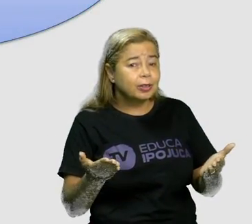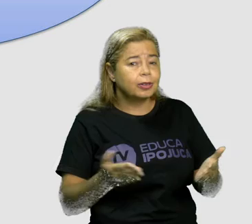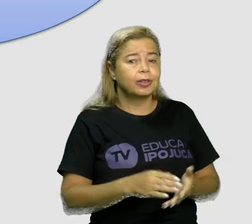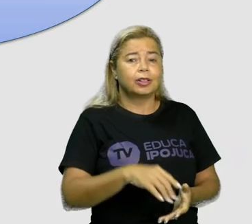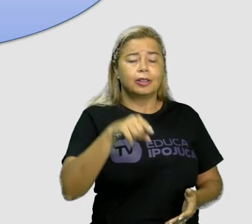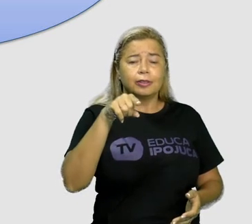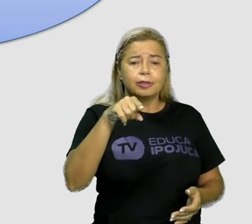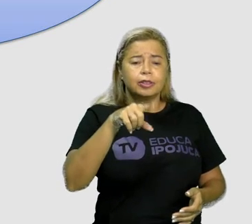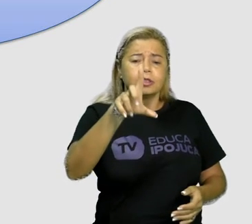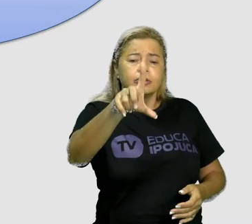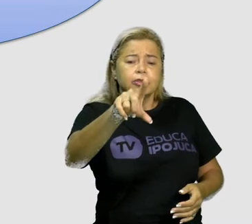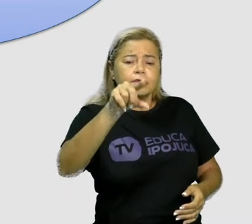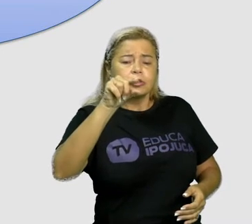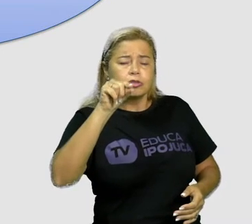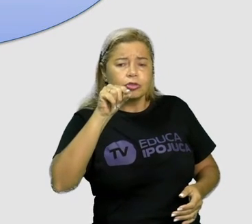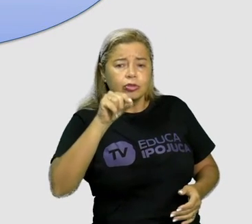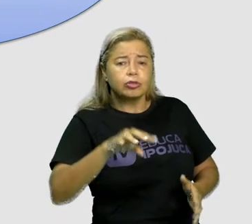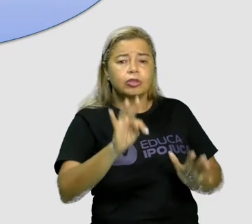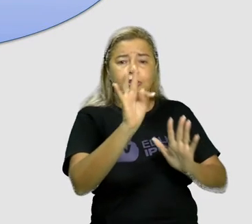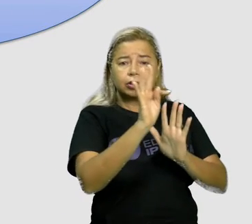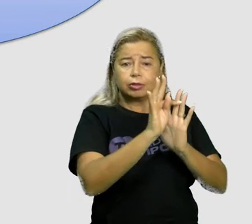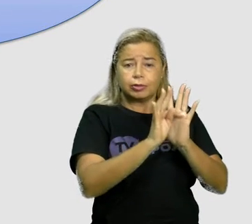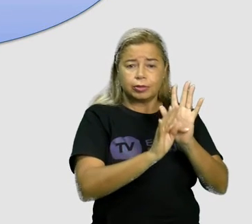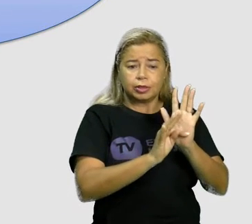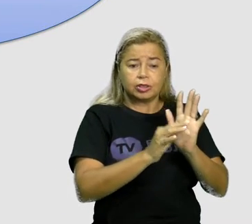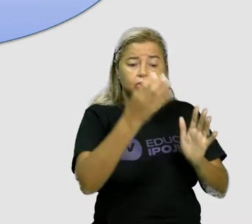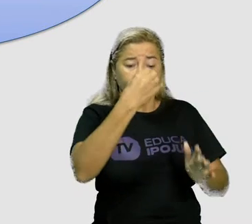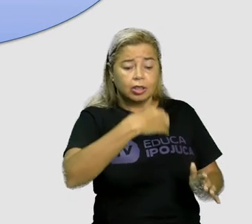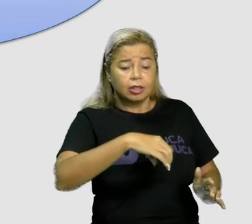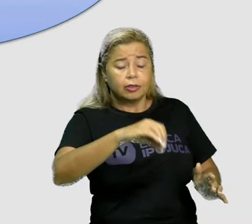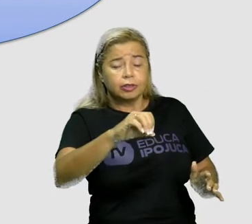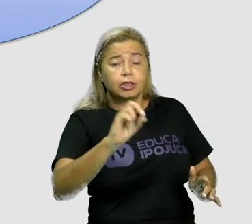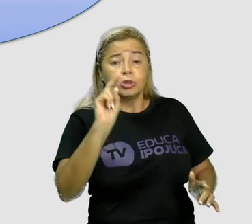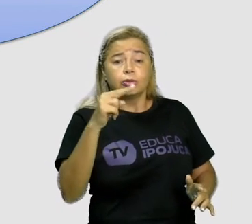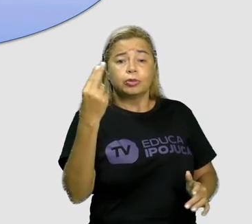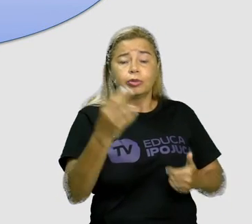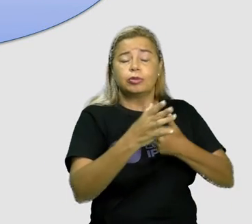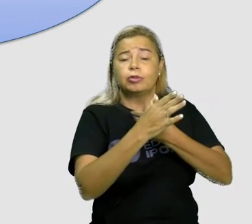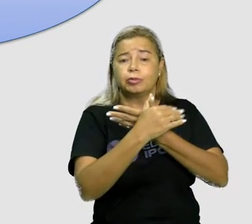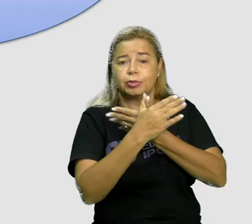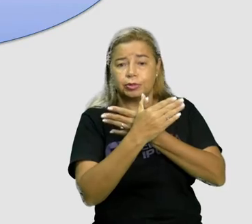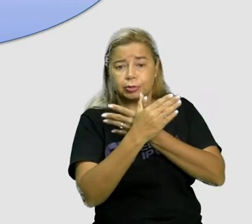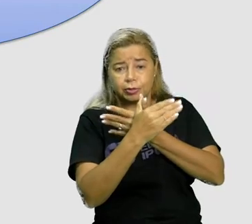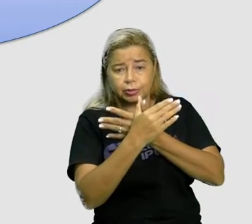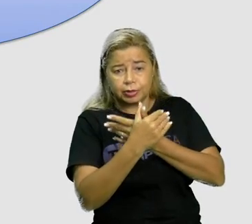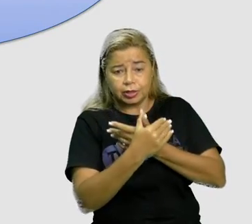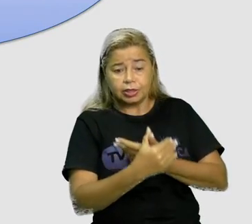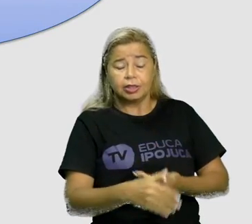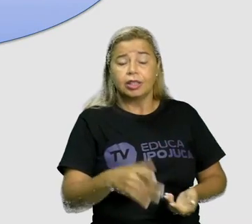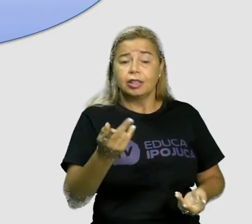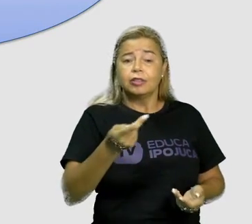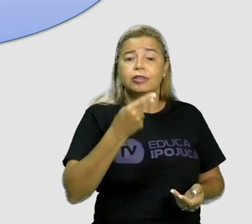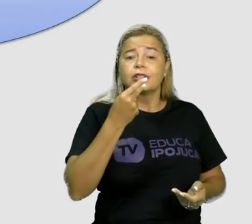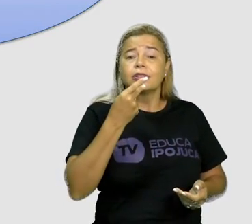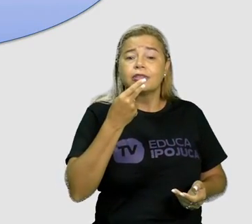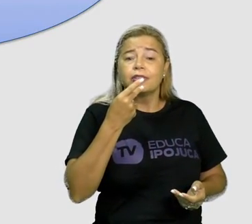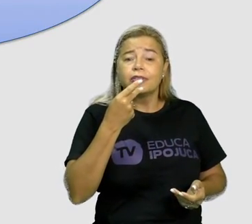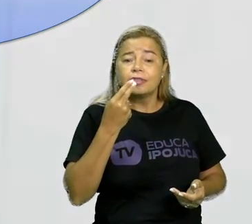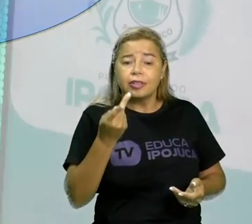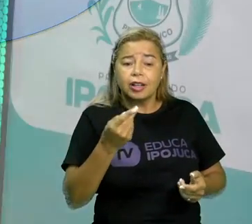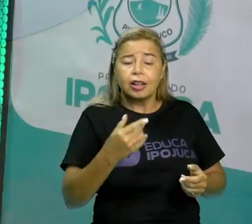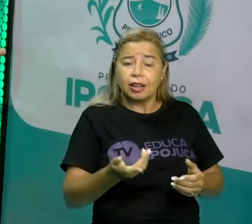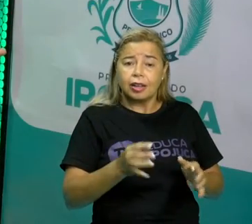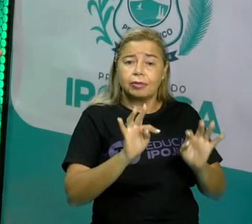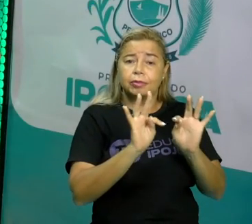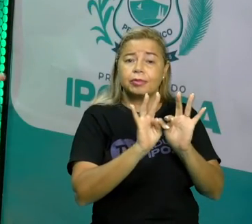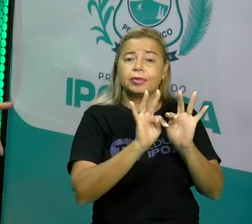Escolha um texto que nós lemos, né? Para recontar para alguém aí na sua casa.